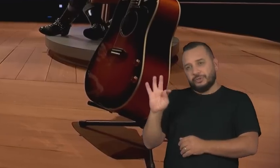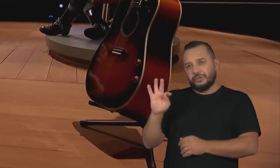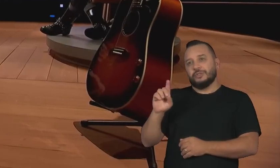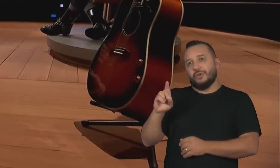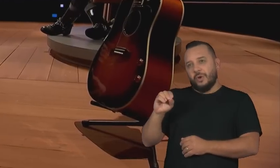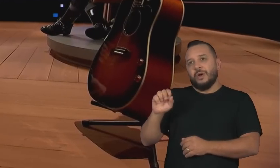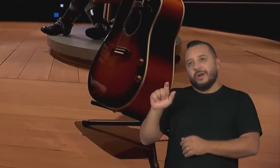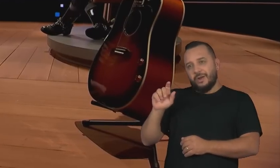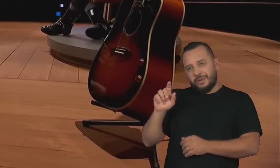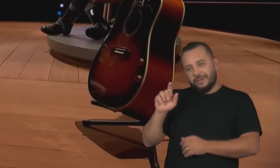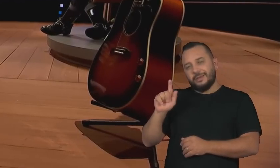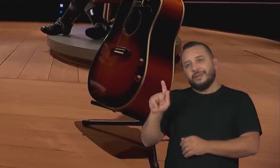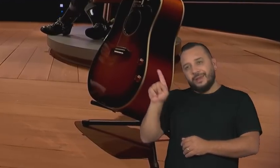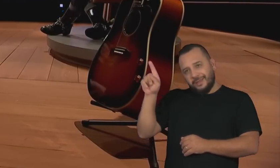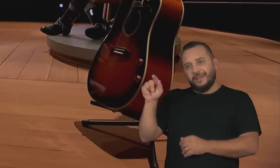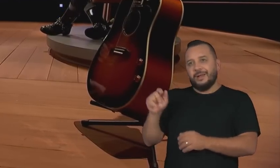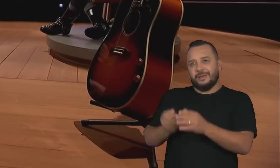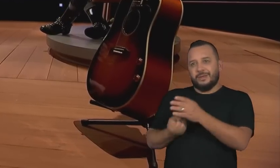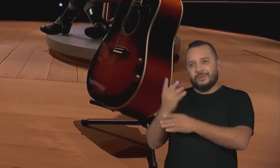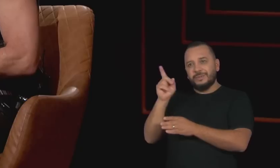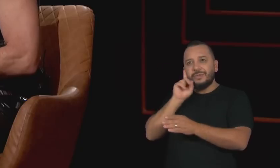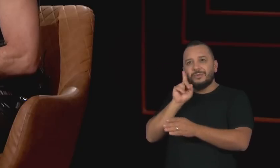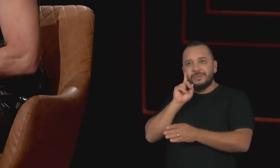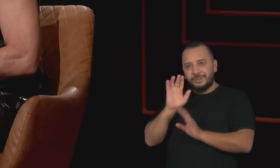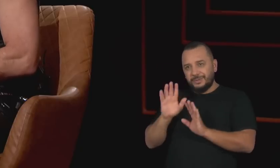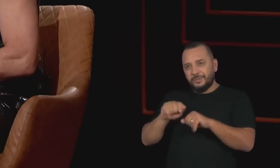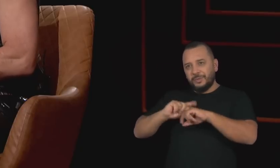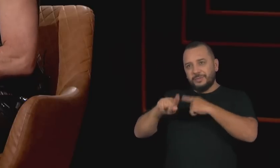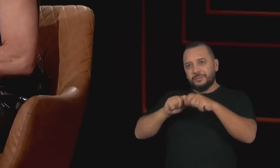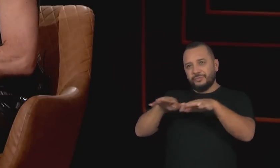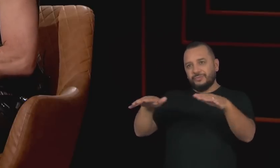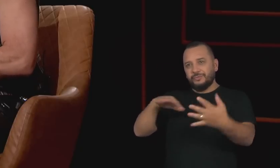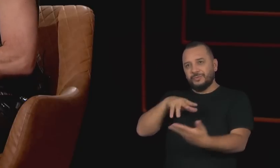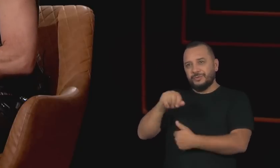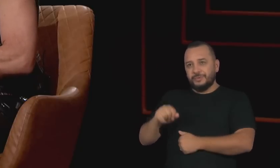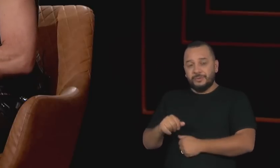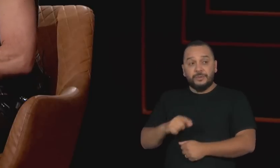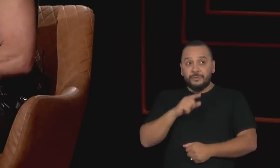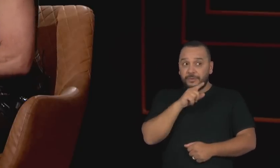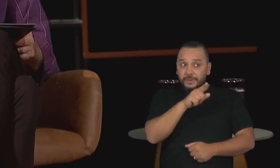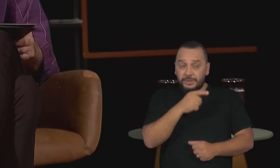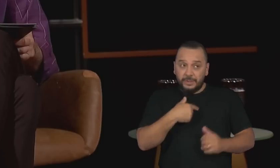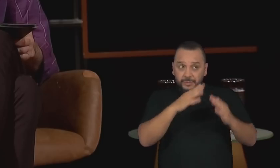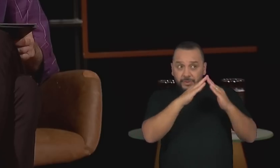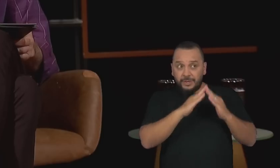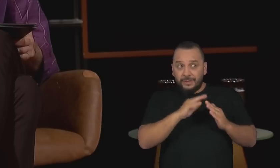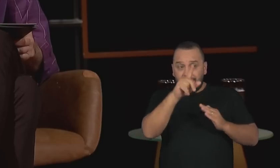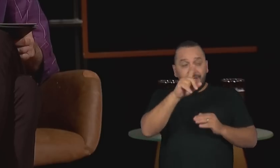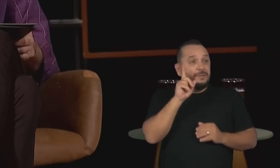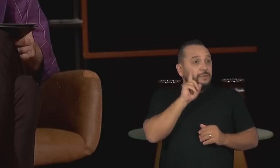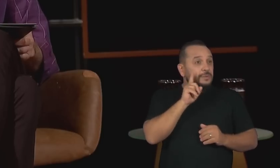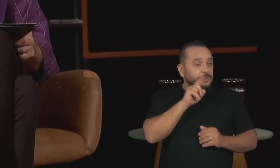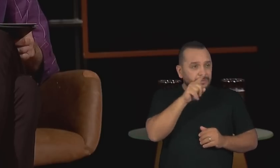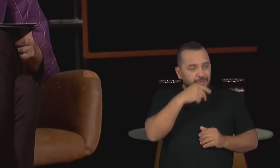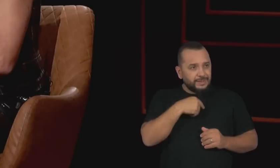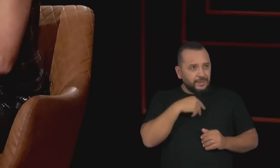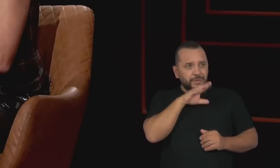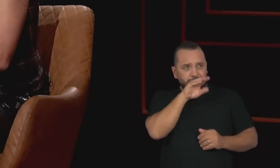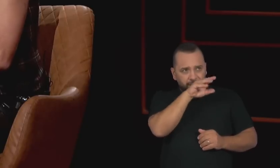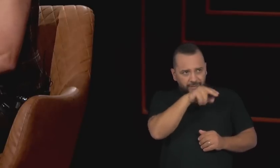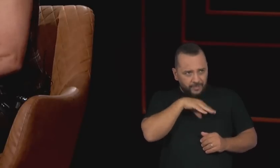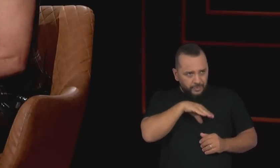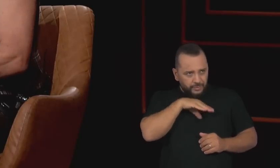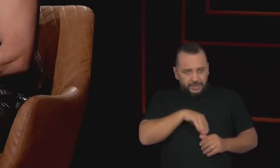mesma cidade que Frank Sinatra. Sim, é. Agora, nessa época que você morava nos Estados Unidos, você não falava português ou falava pouco? Muito